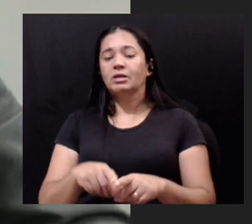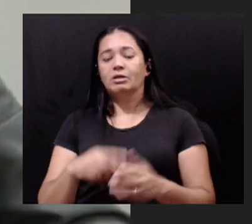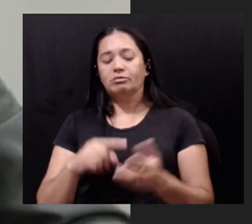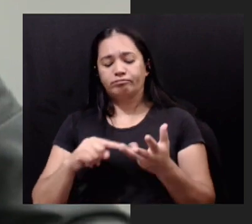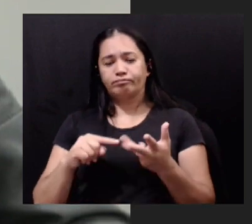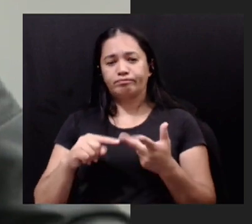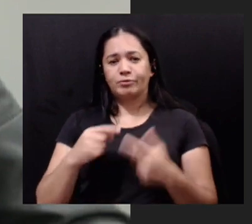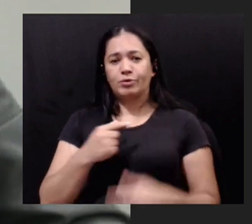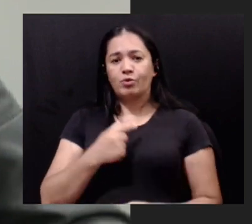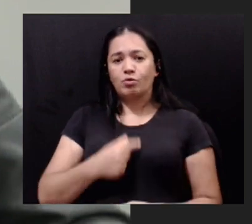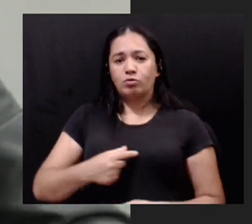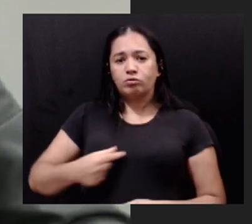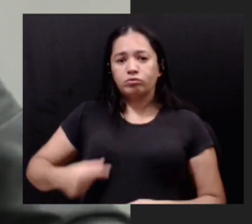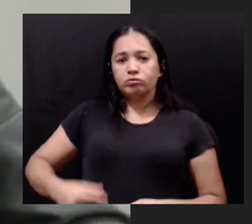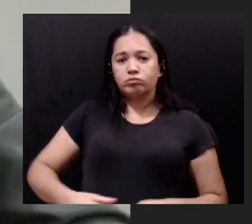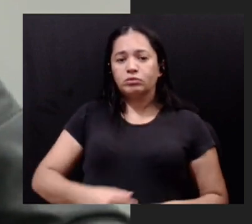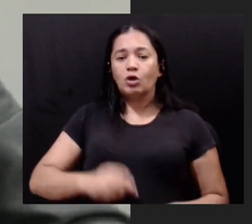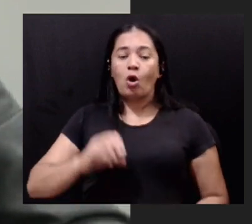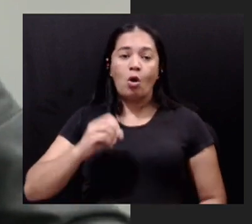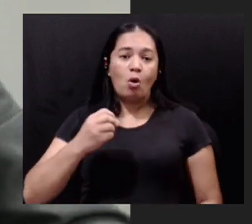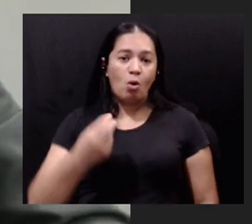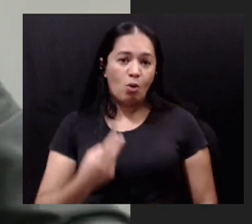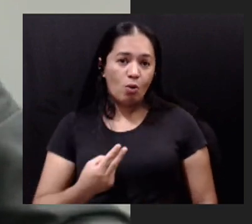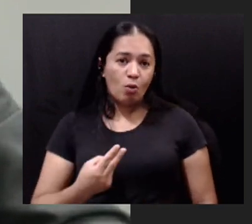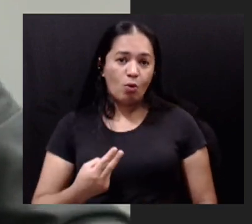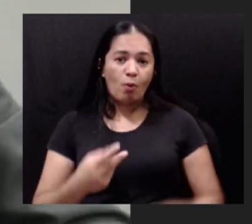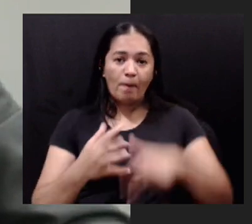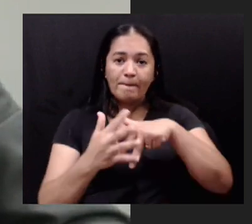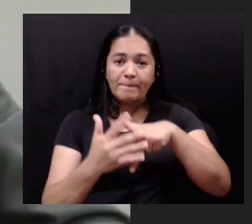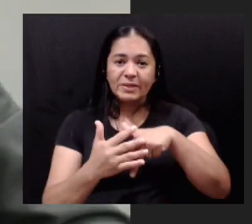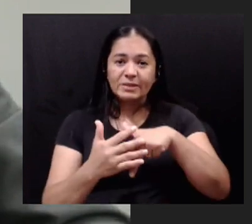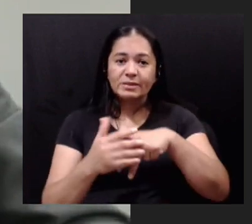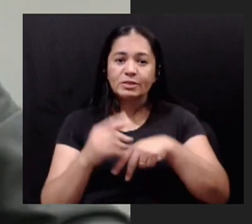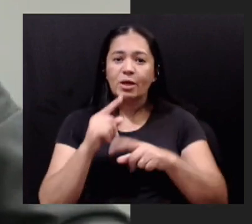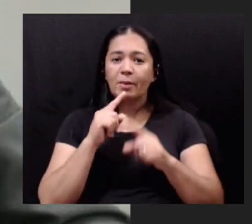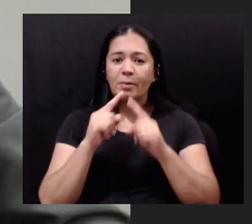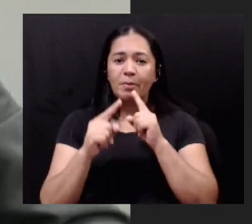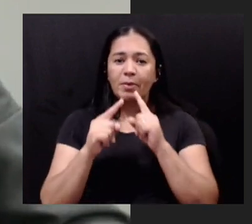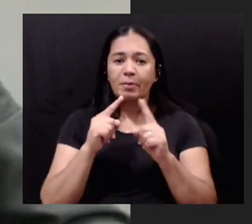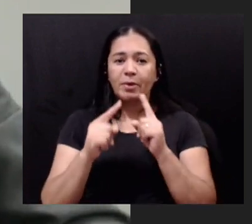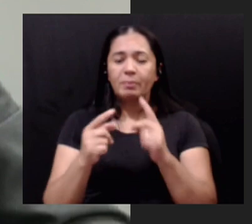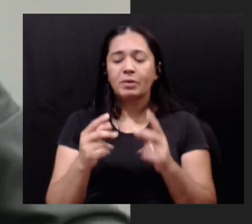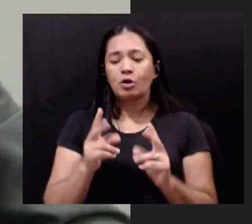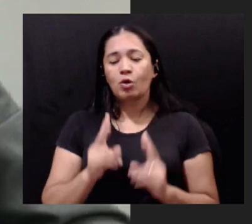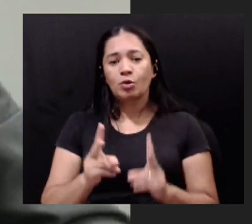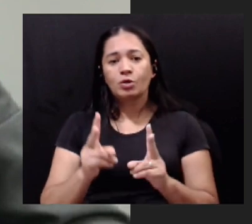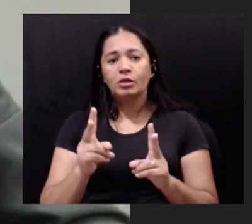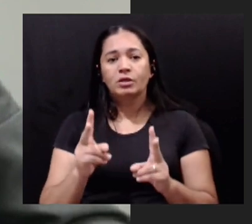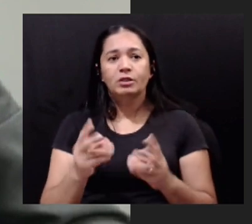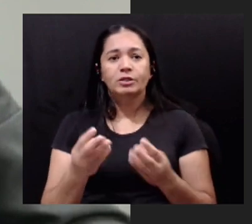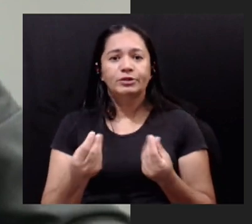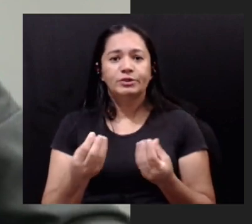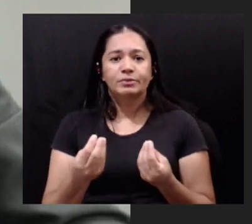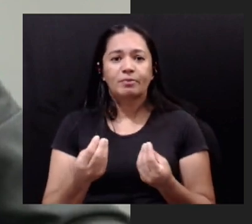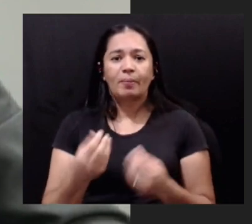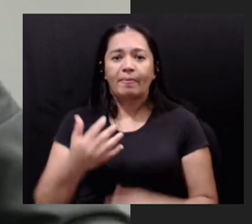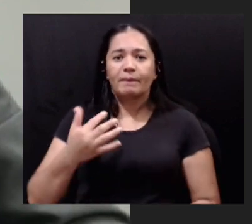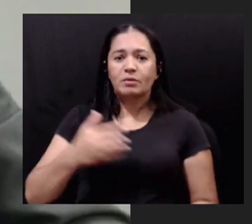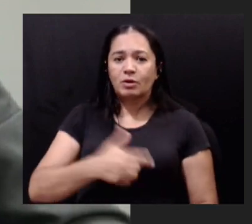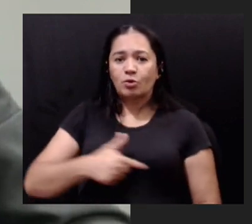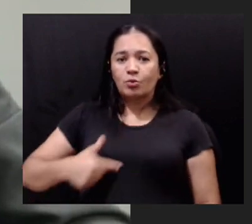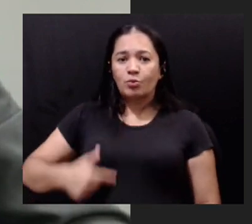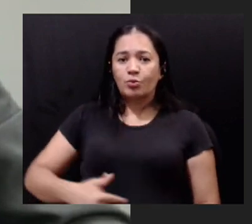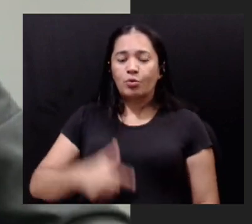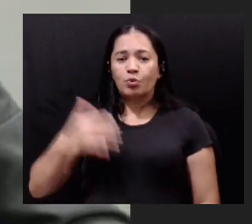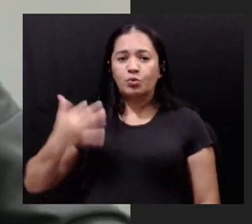ou os pacientes que têm queixas recorrentes ou persistentes, né, de dor abdominal,